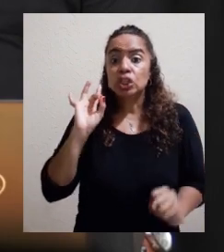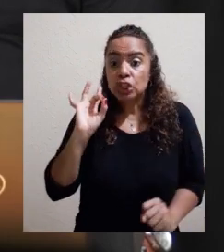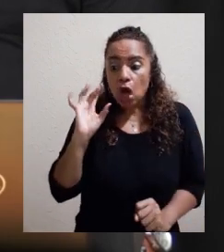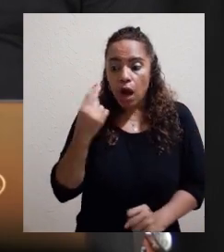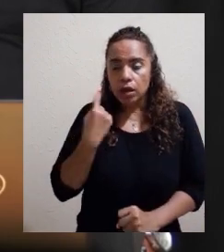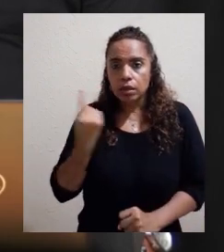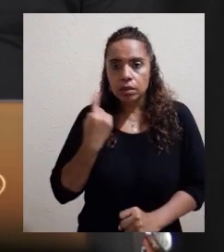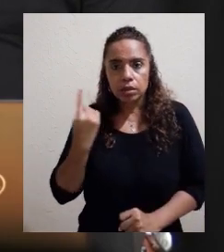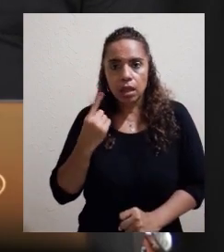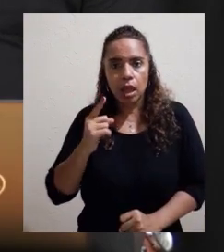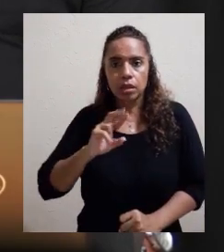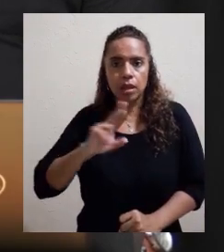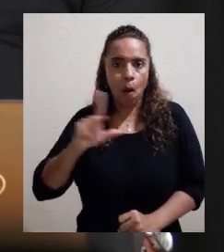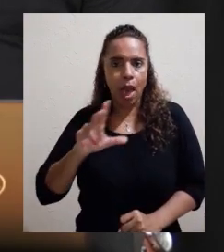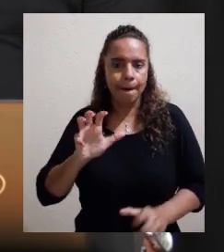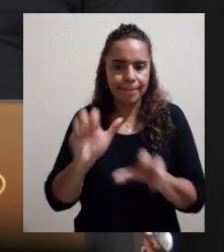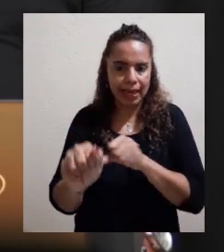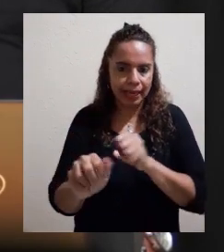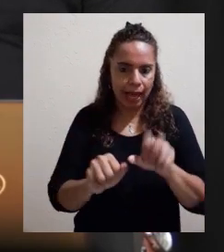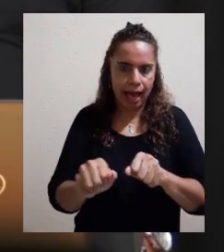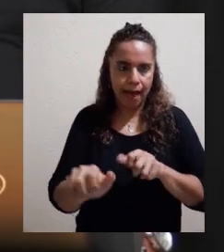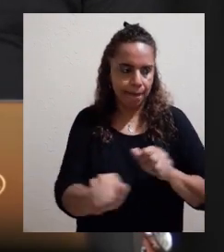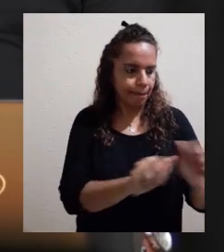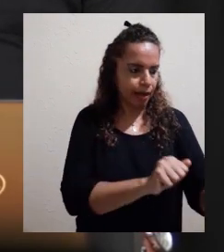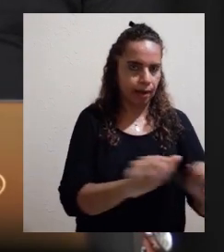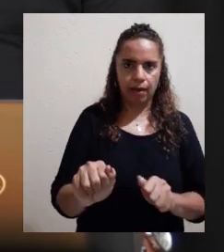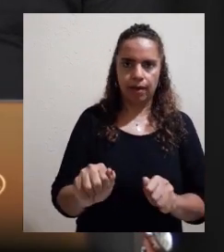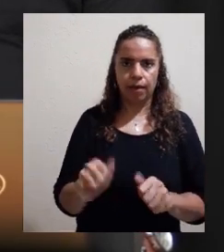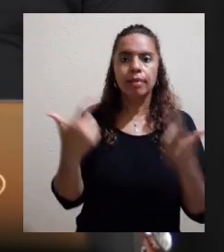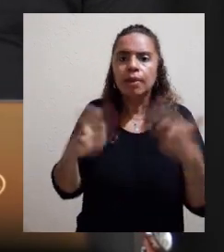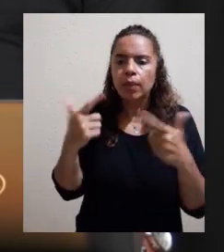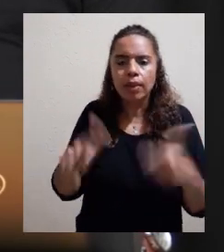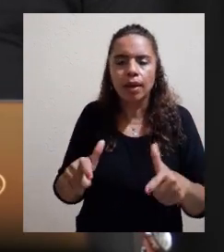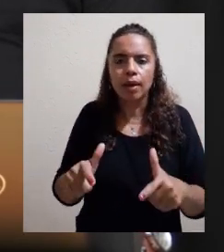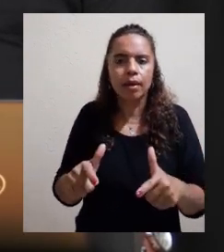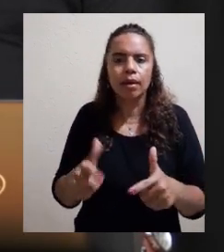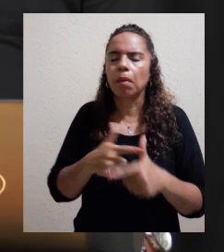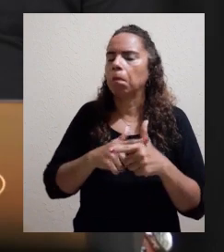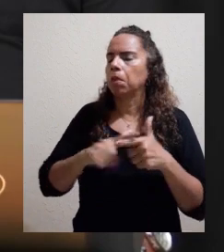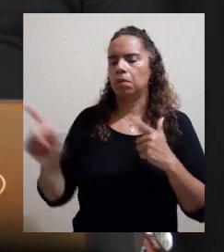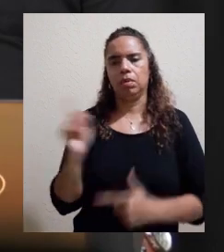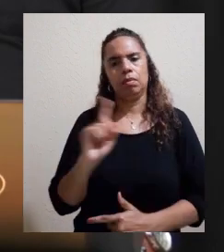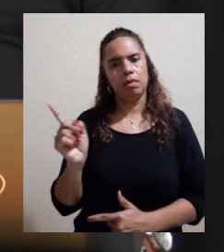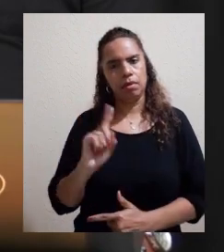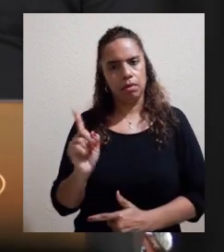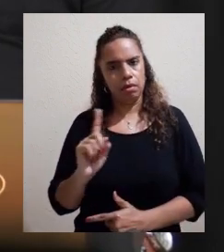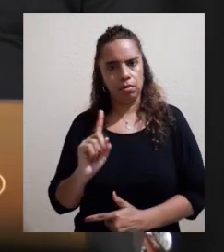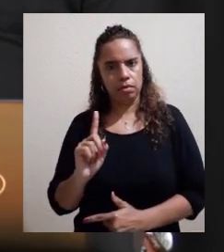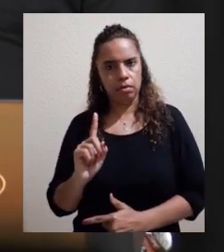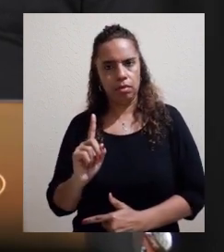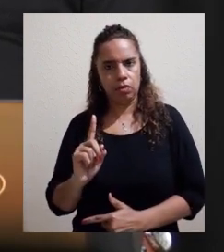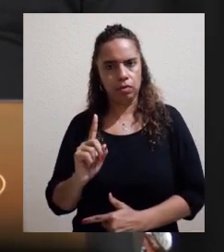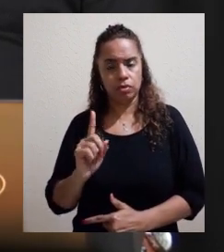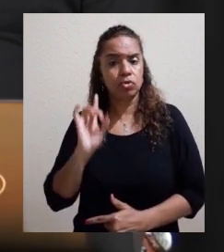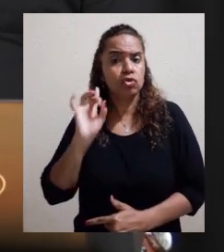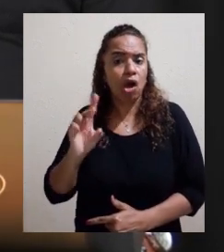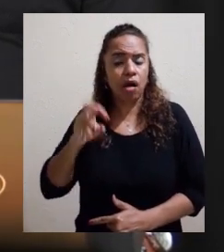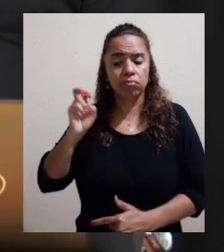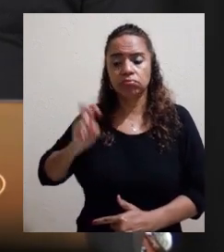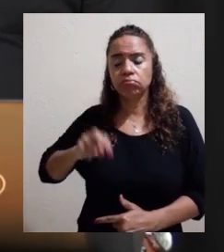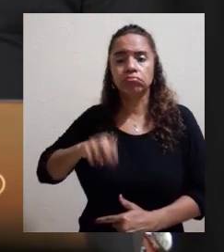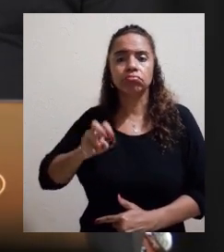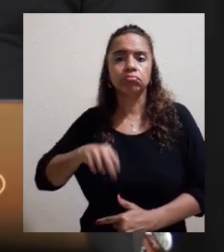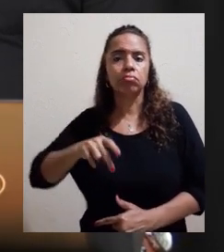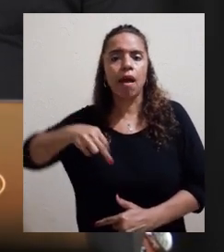encostando, passando a mão no chão, passando a mão na cara, né, numa superfície contaminada, não tem nenhum problema você sair, você não vai pegar na sua